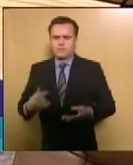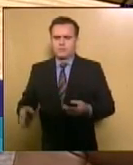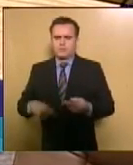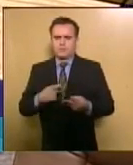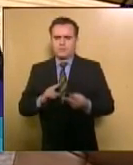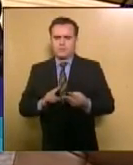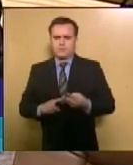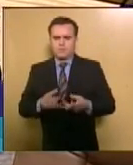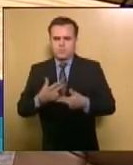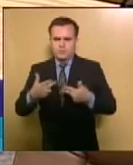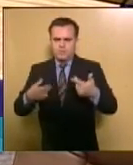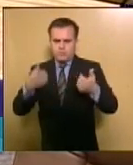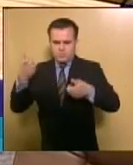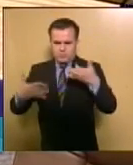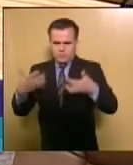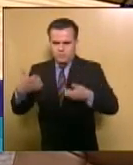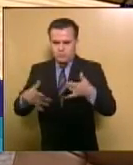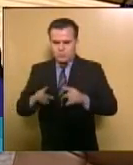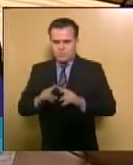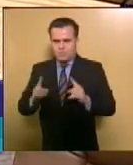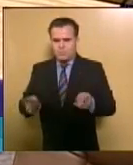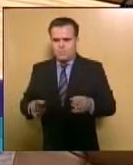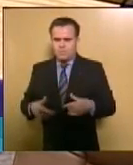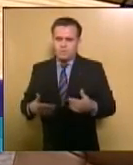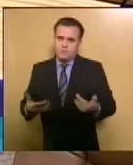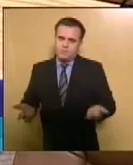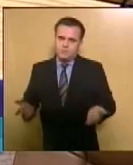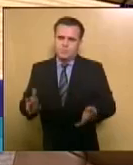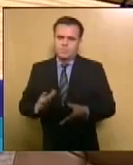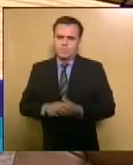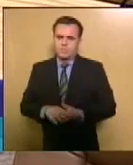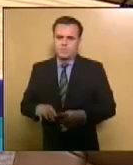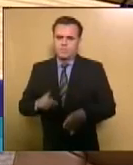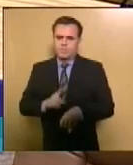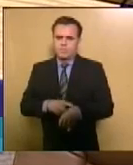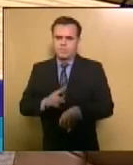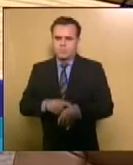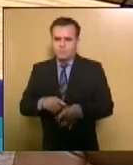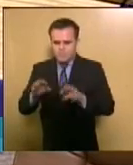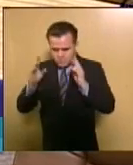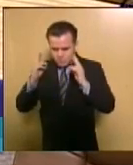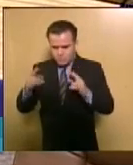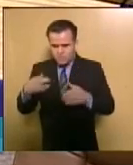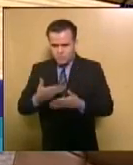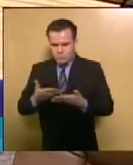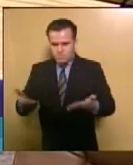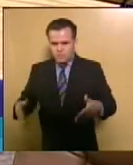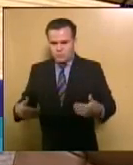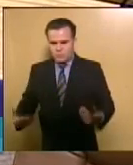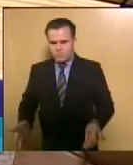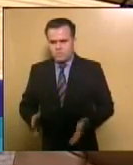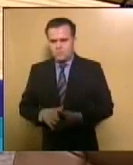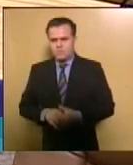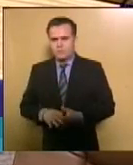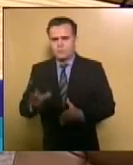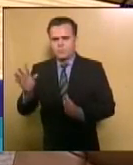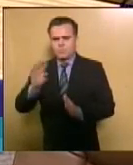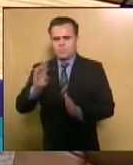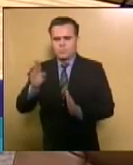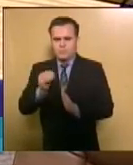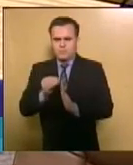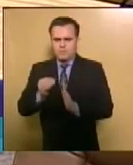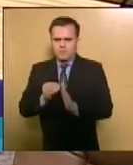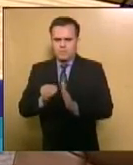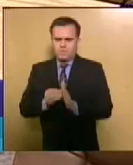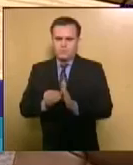tinha coisas para falar mas acho que por conta do tempo respeitando as pessoas que estão inscritas deixa eu ver se tem mais